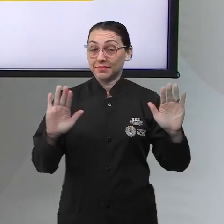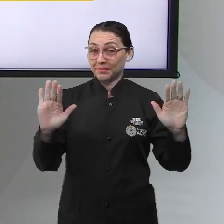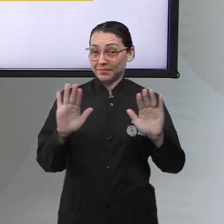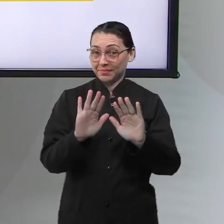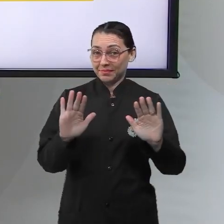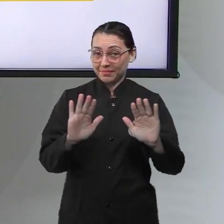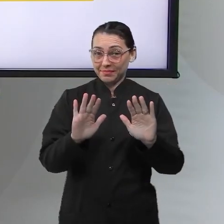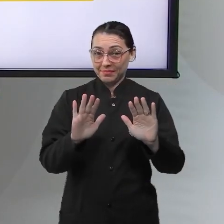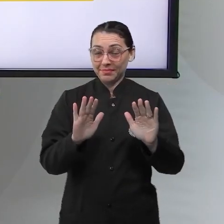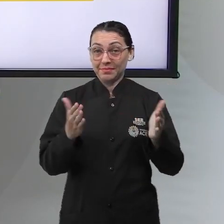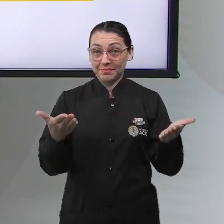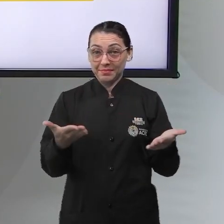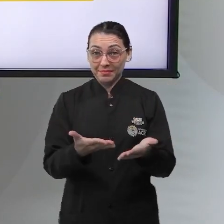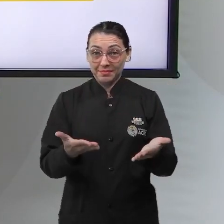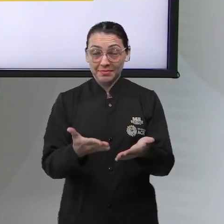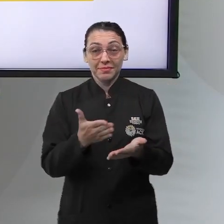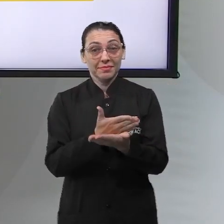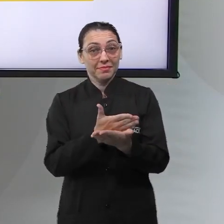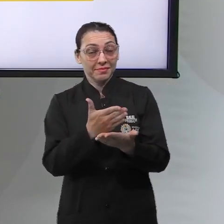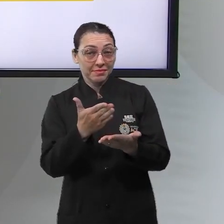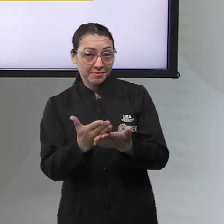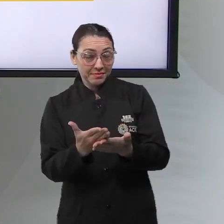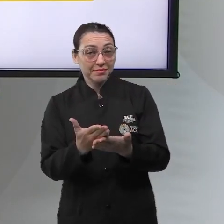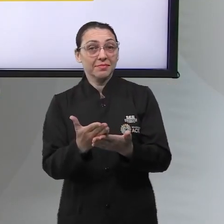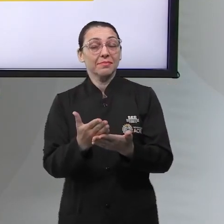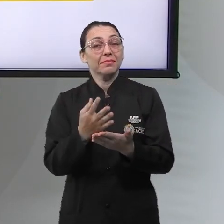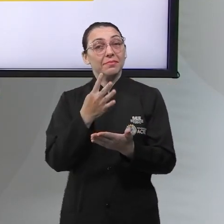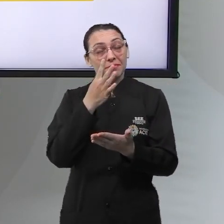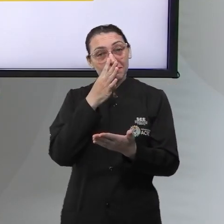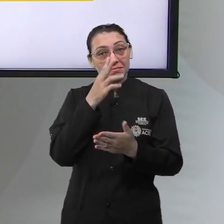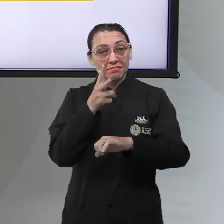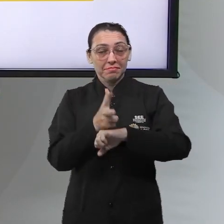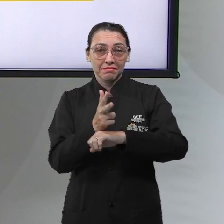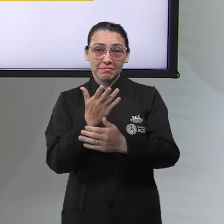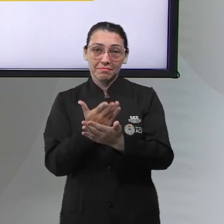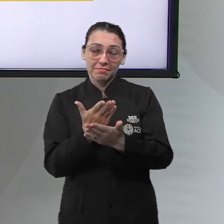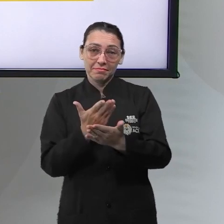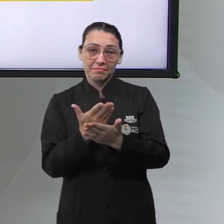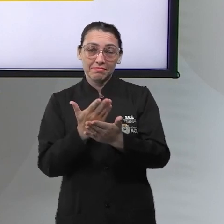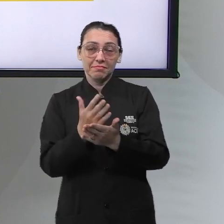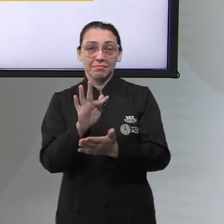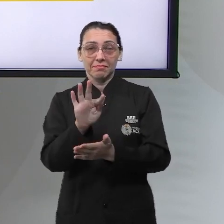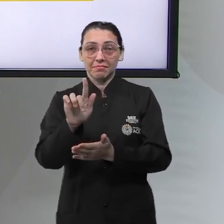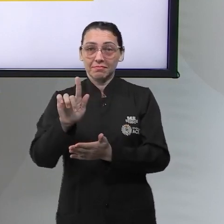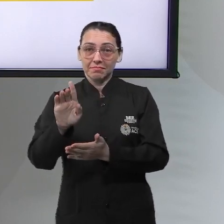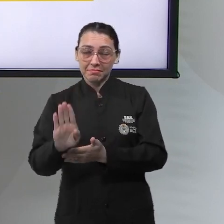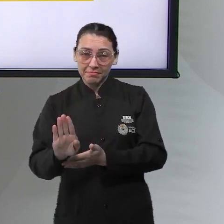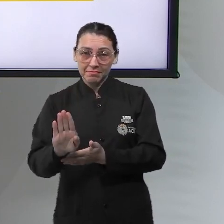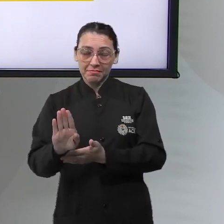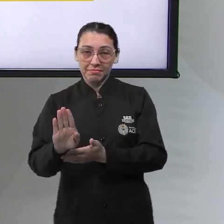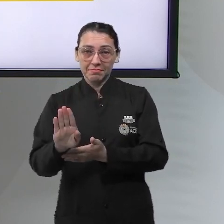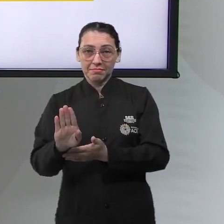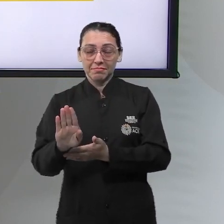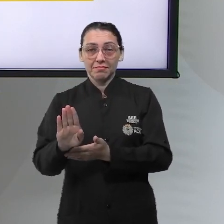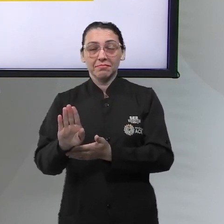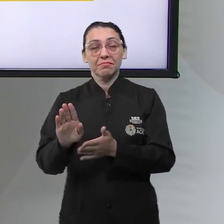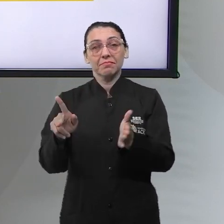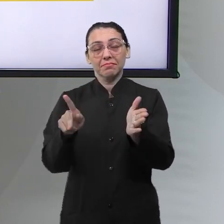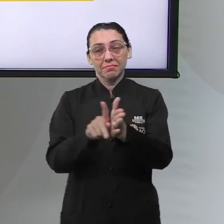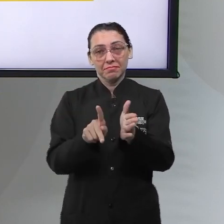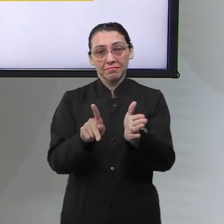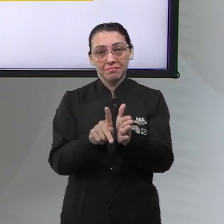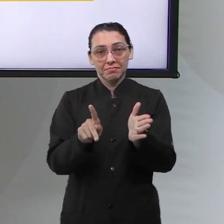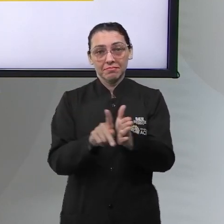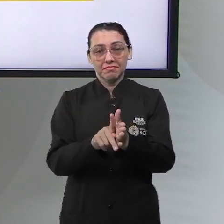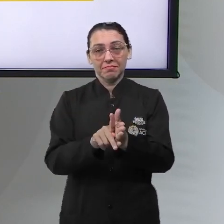Olá! A partir de agora você começa a acompanhar a videoaula de formação geral básica,